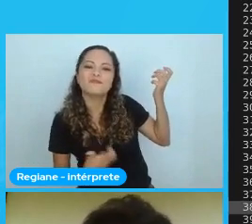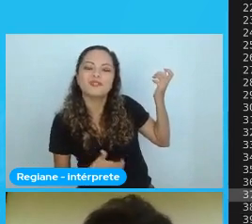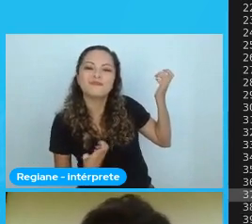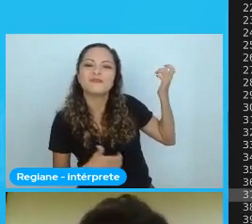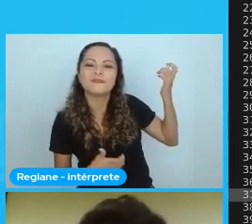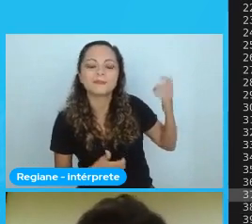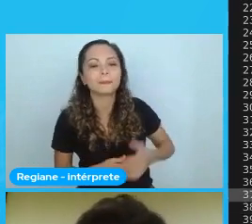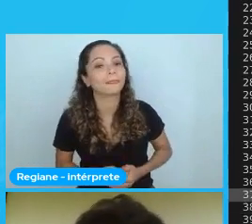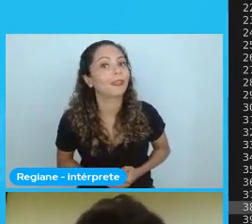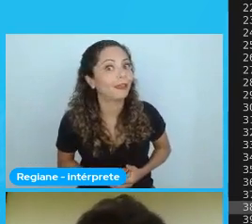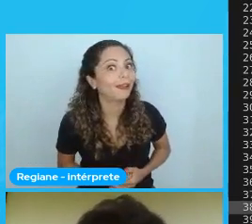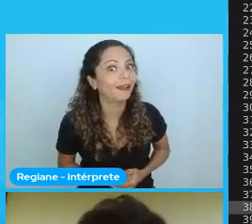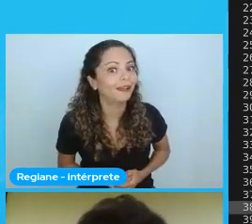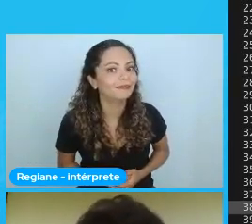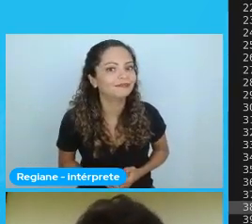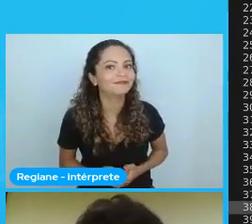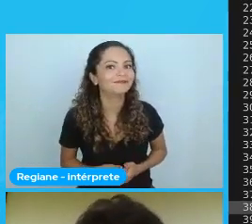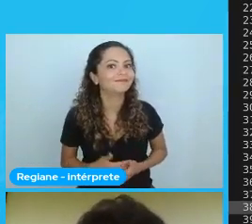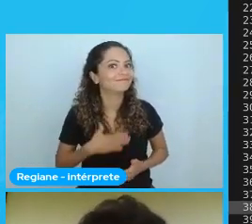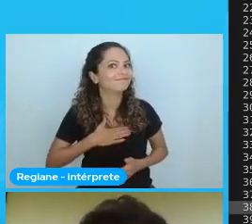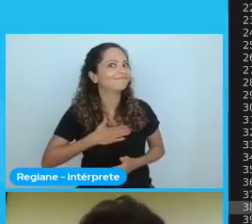Agora ficou show, ó.